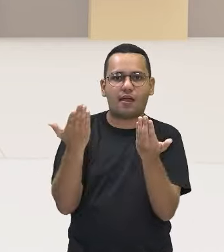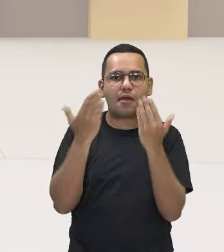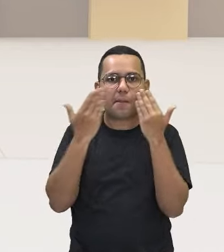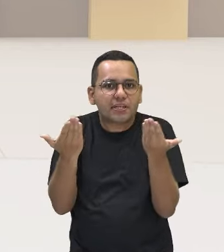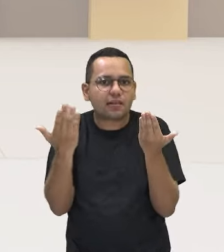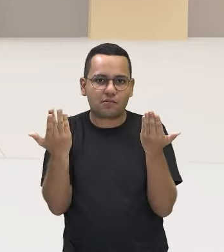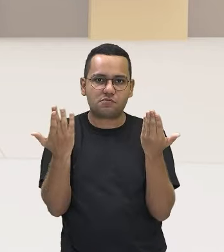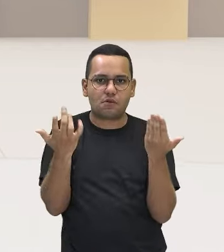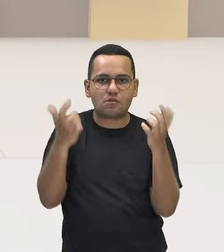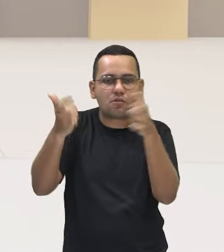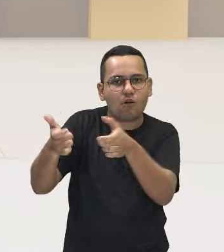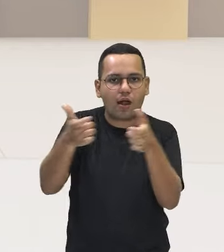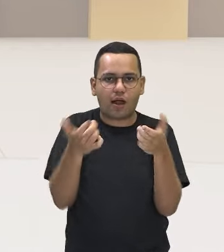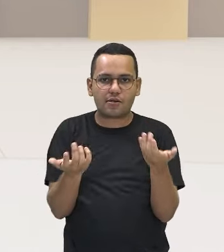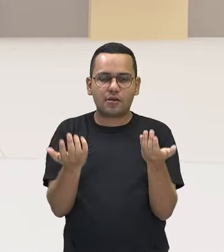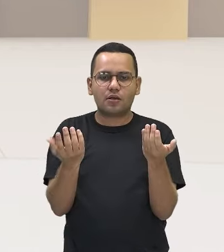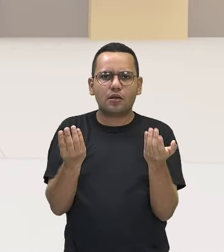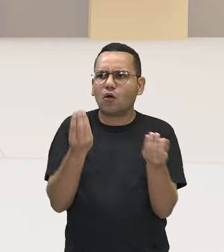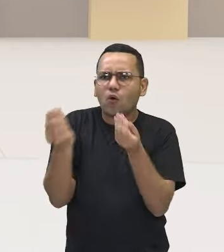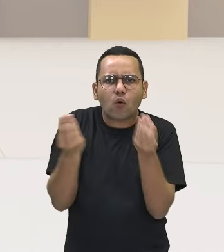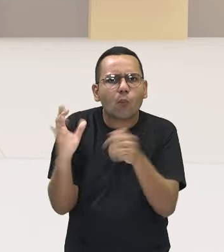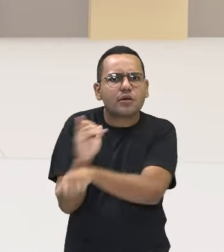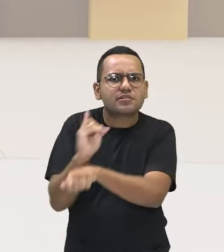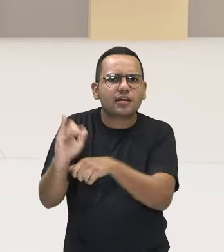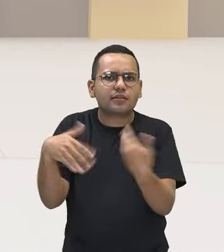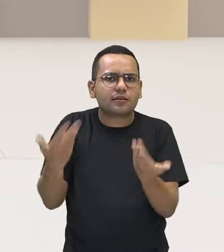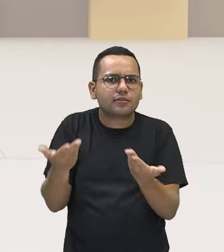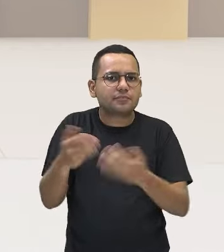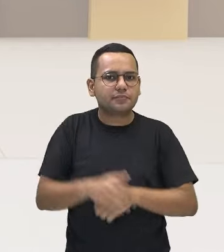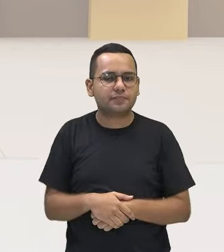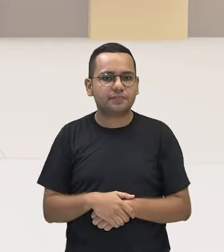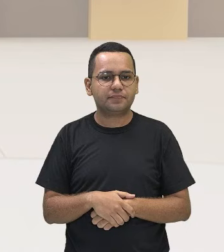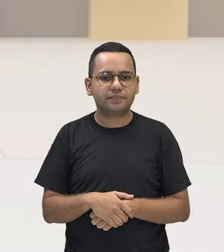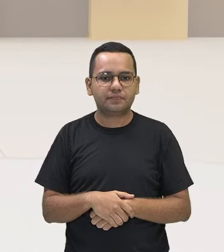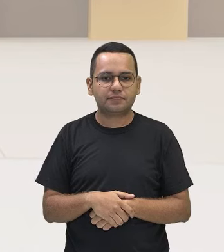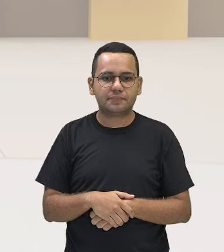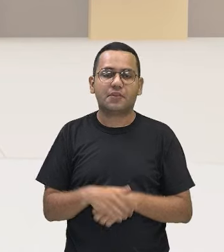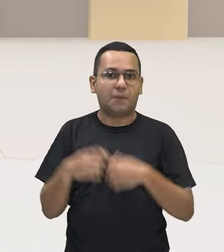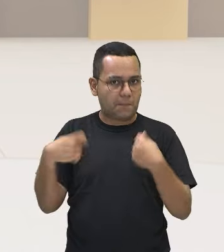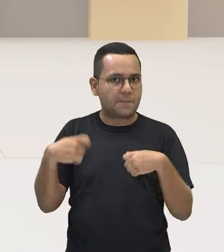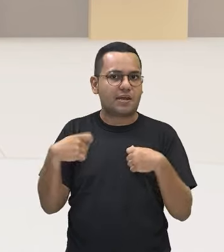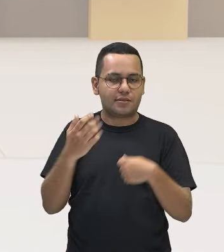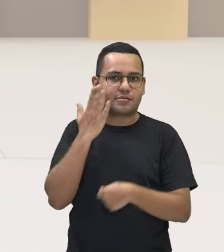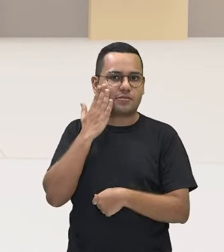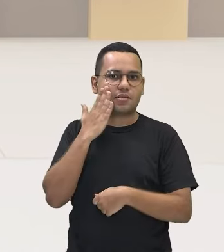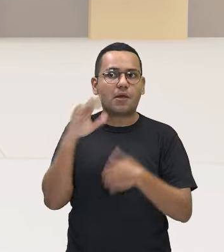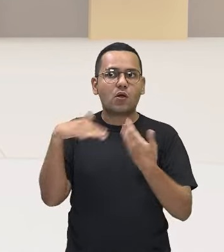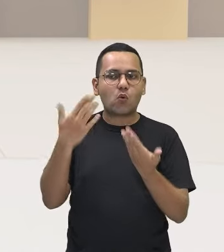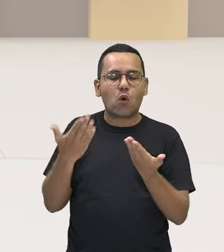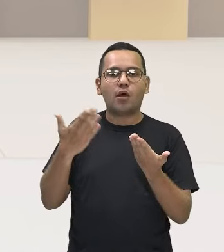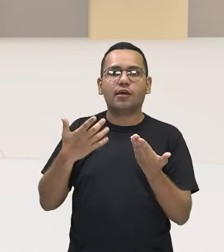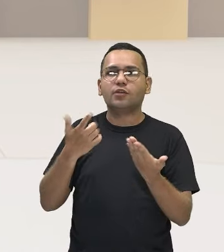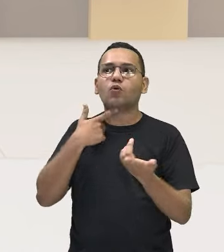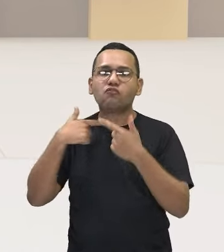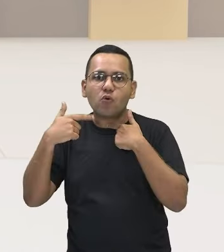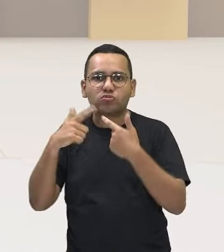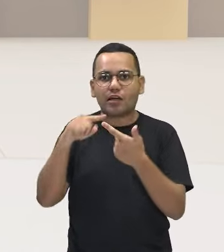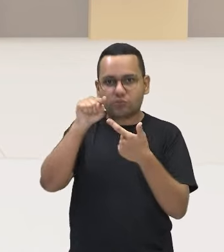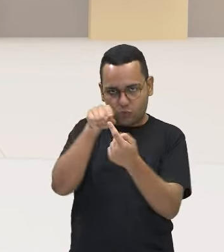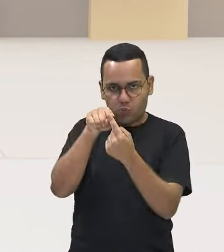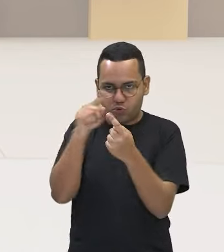lugares, né? E aí, como é que você pode empreender com isso? É assim que a gente tem que começar. Identifica a tua paixão e aquilo que tu tem